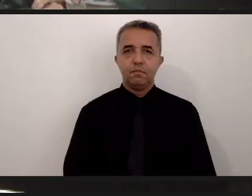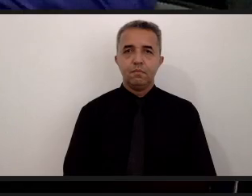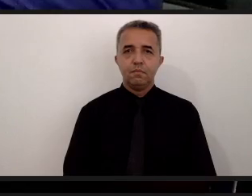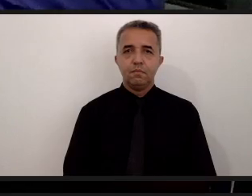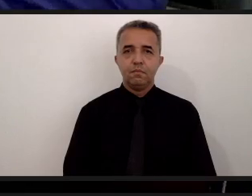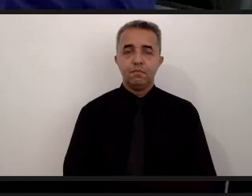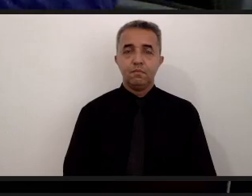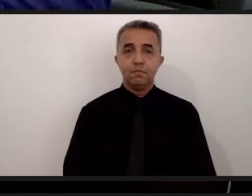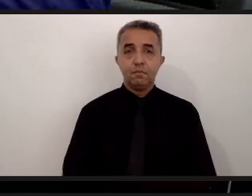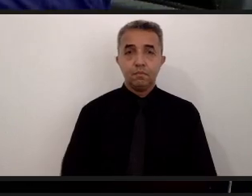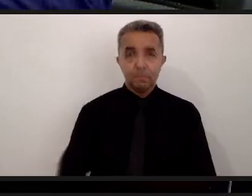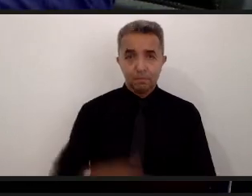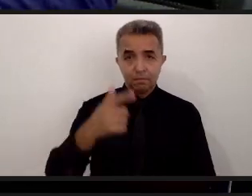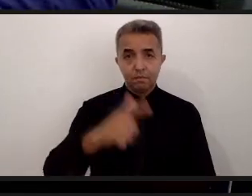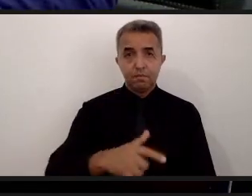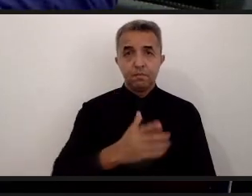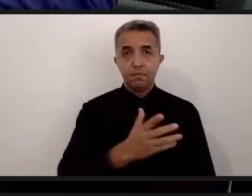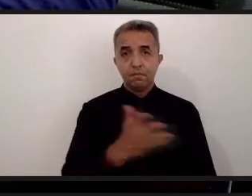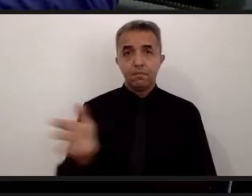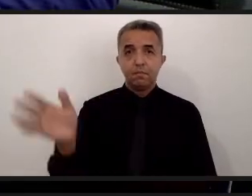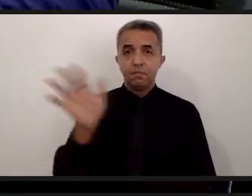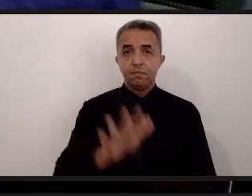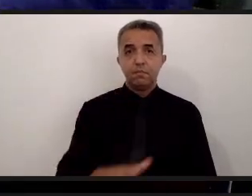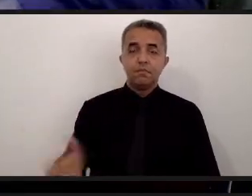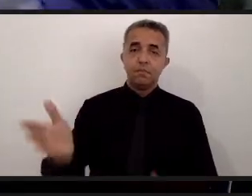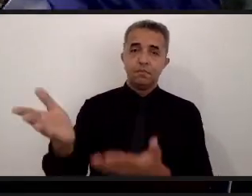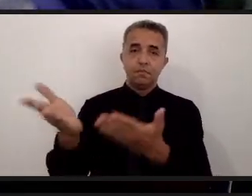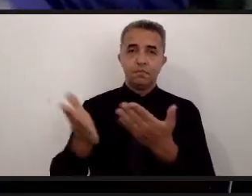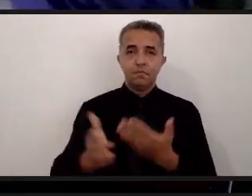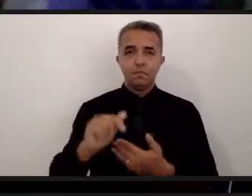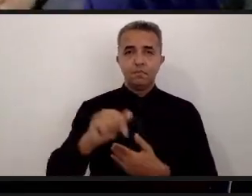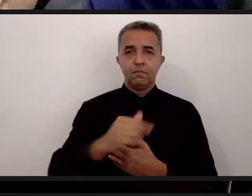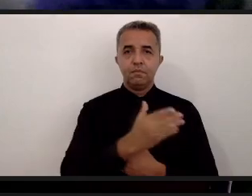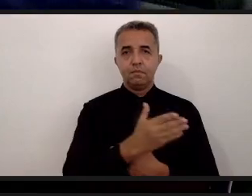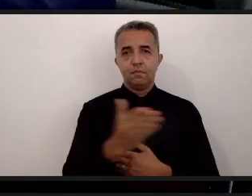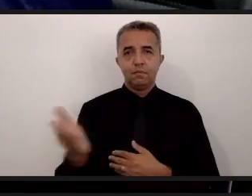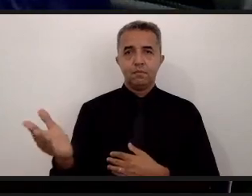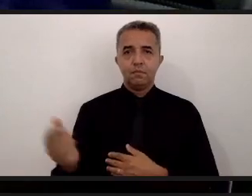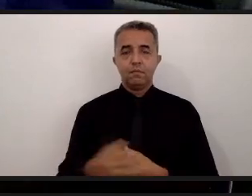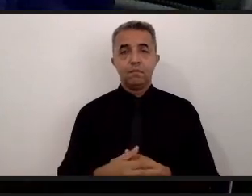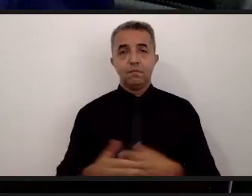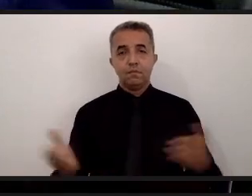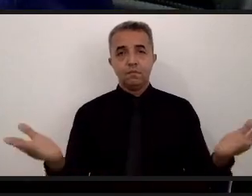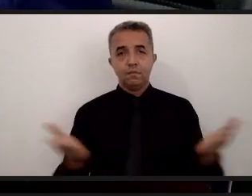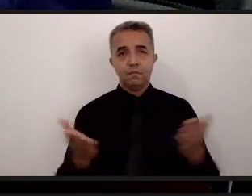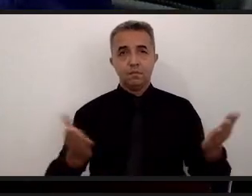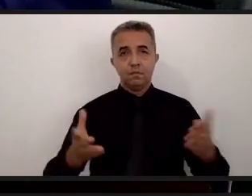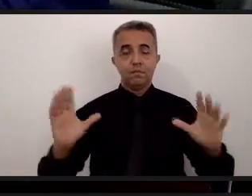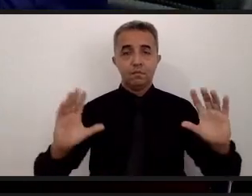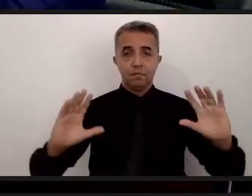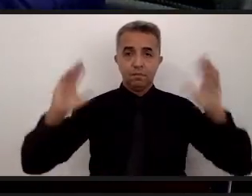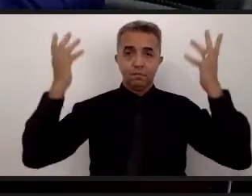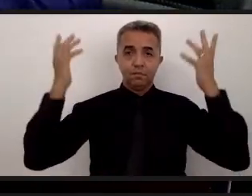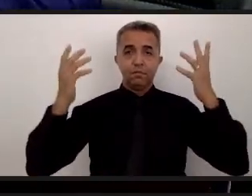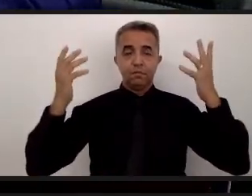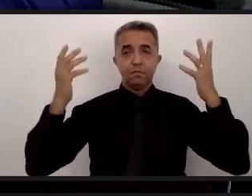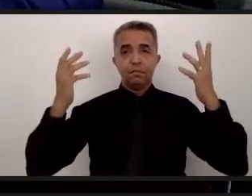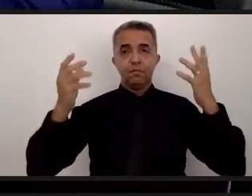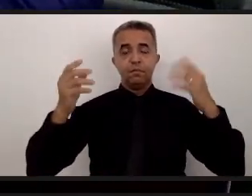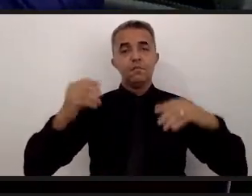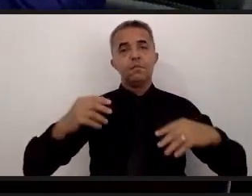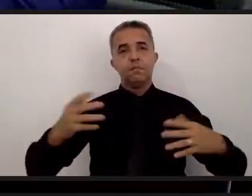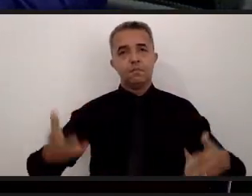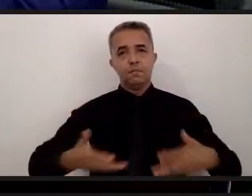Mais uma vez, sejam muito bem-vindas aqui, bem-vindos a todos. É um momento de festa, é um momento de celebração, é um momento de alegria